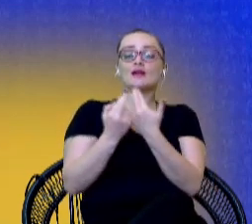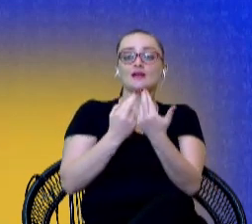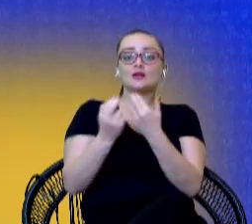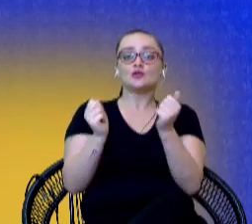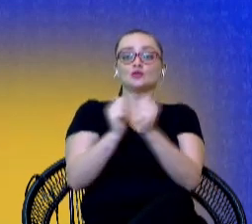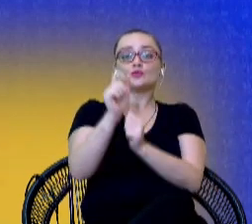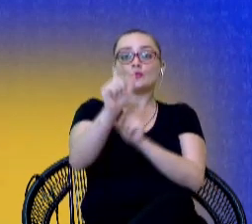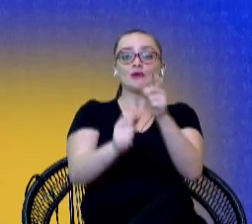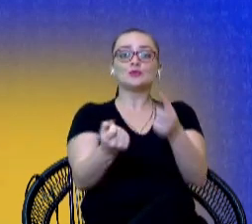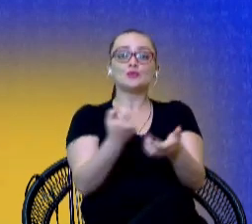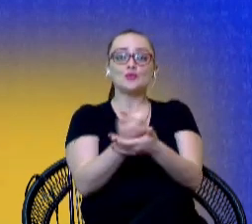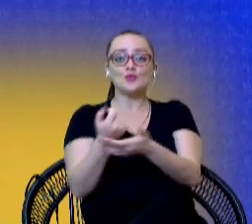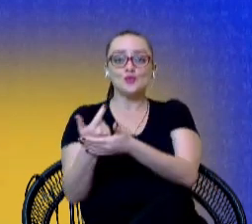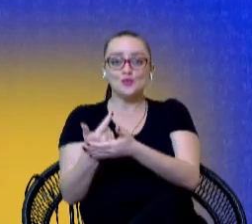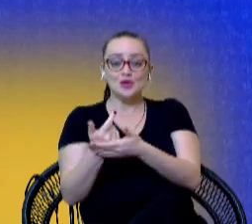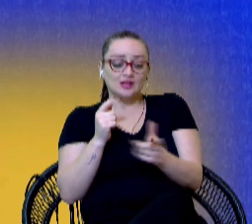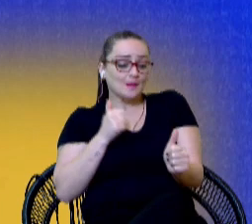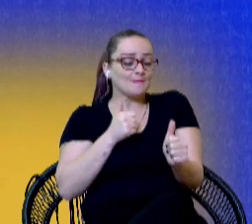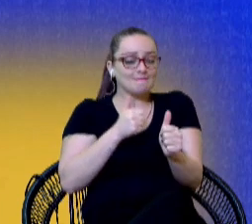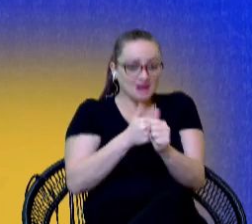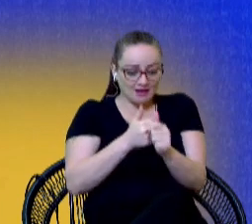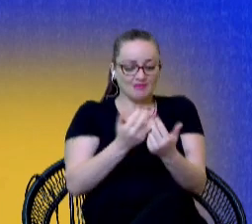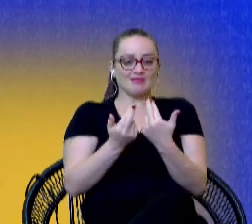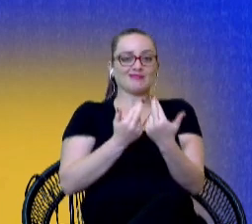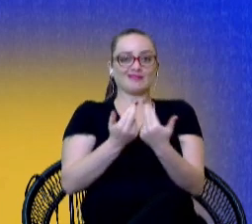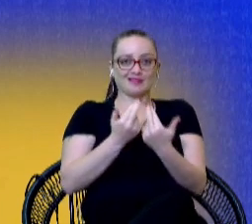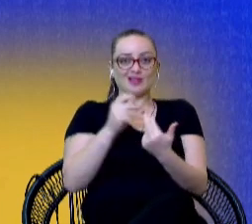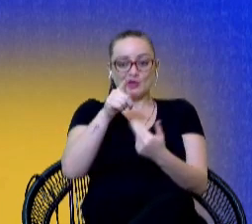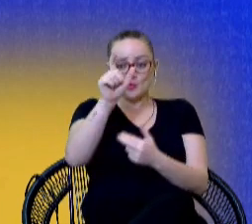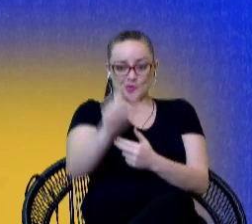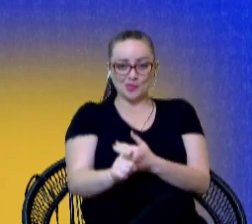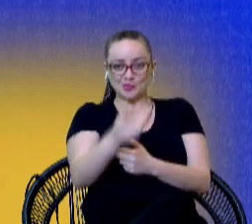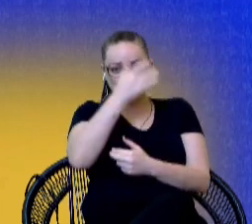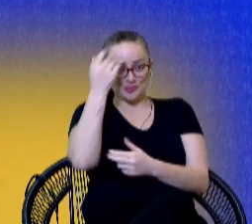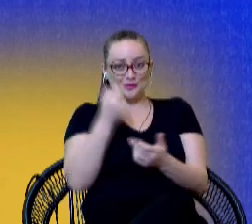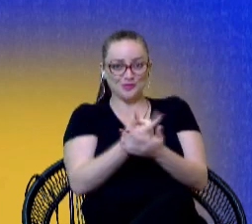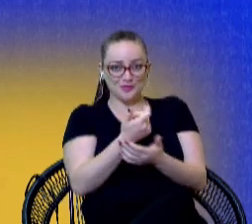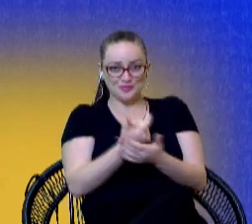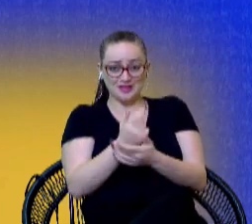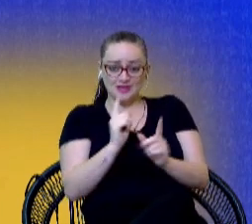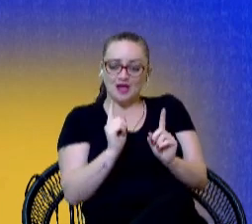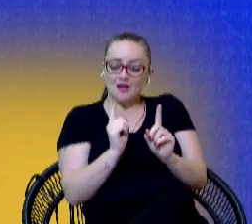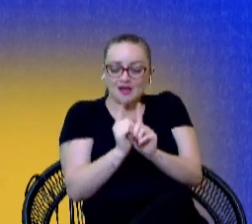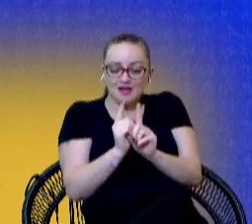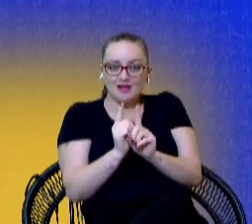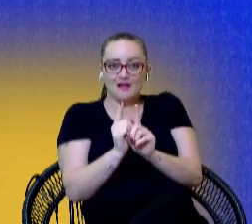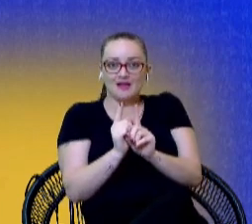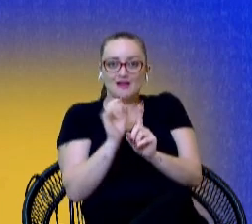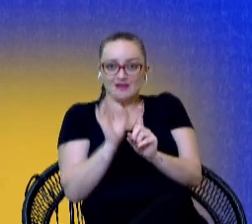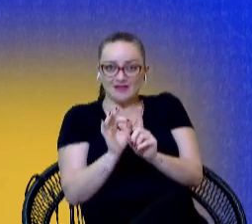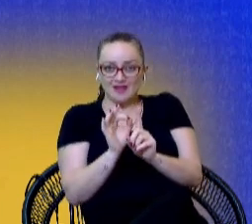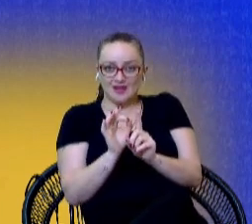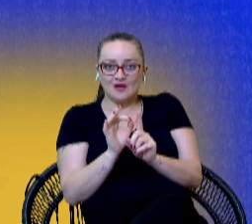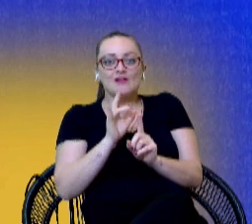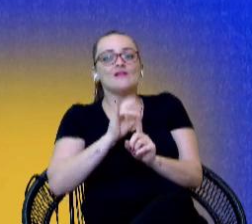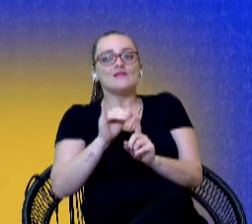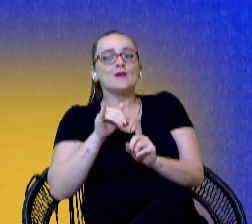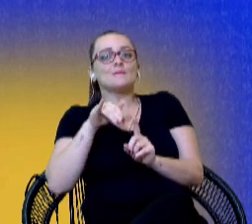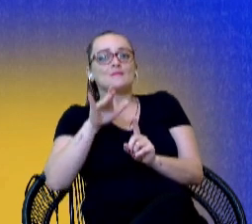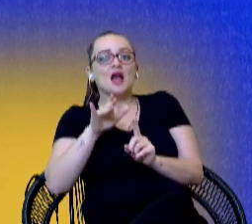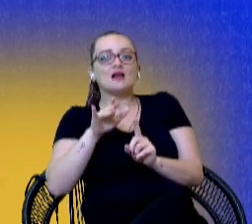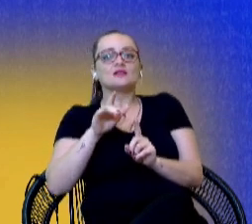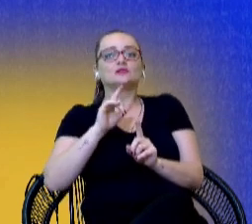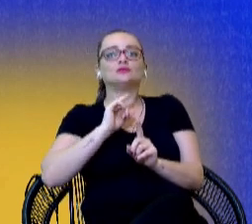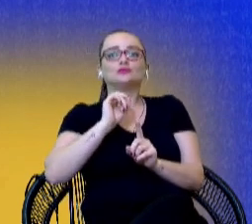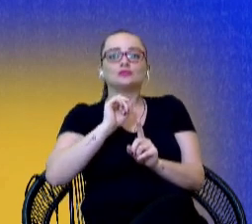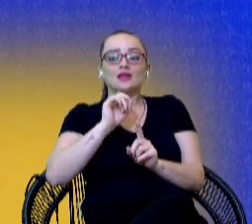seu consumidor. Você está estreitando a relação com o seu público. Quando você estreita essa relação, você vai cada vez mais se tornando